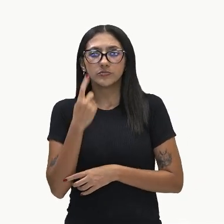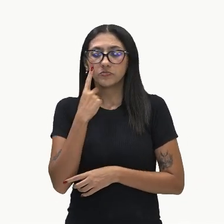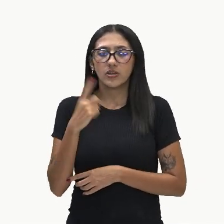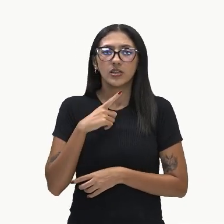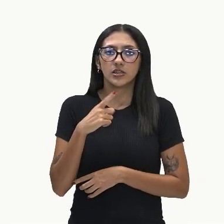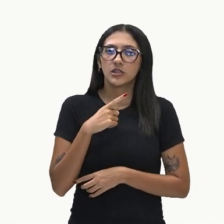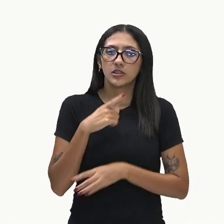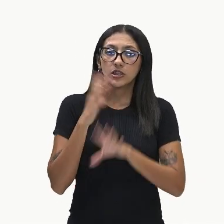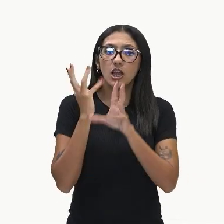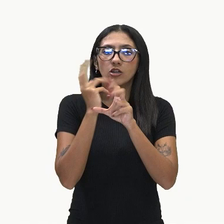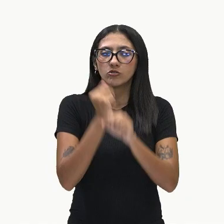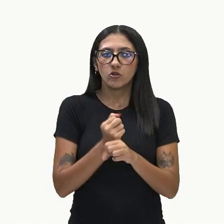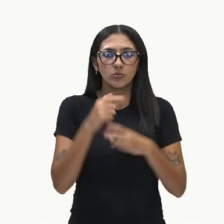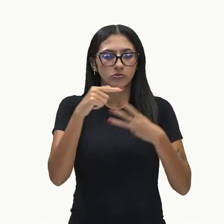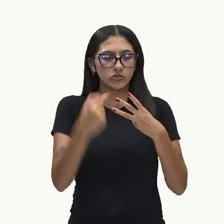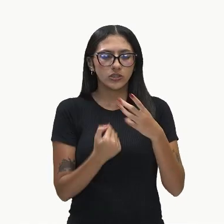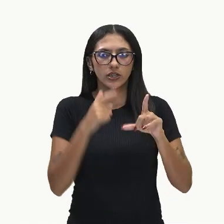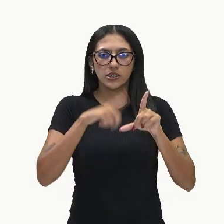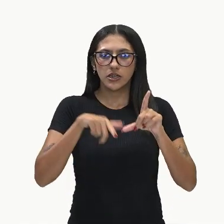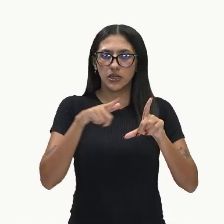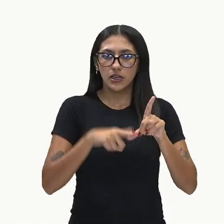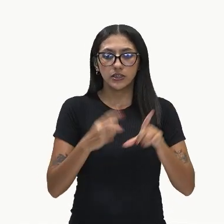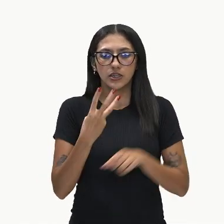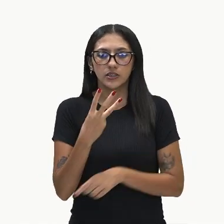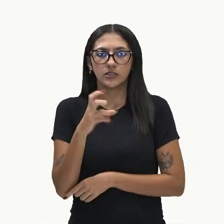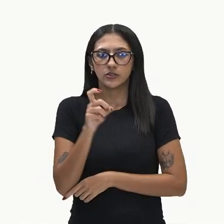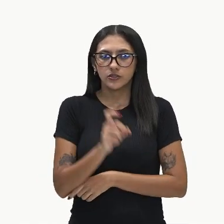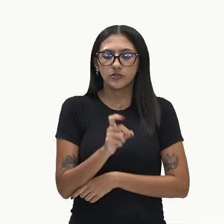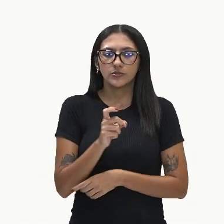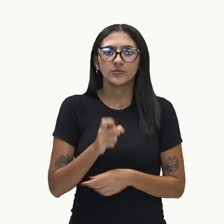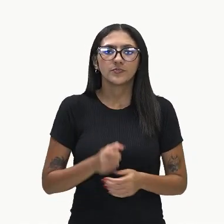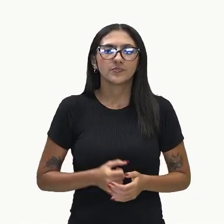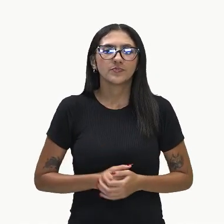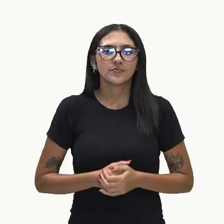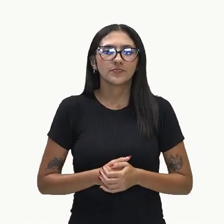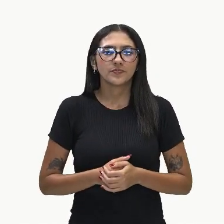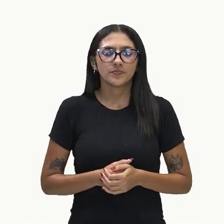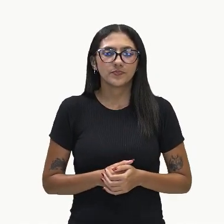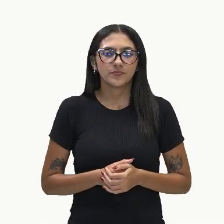3x, tá? Então, eu tenho 3x.